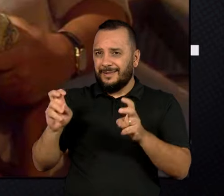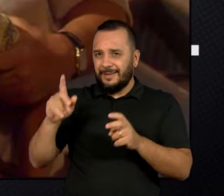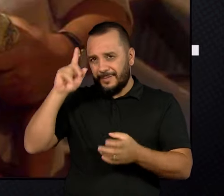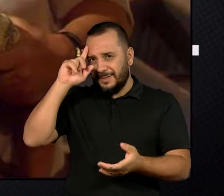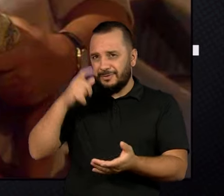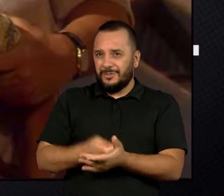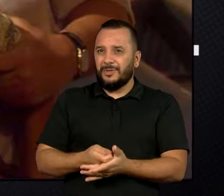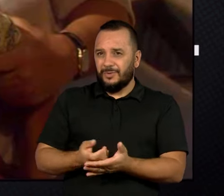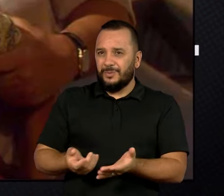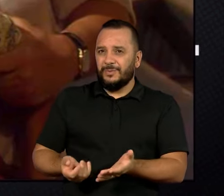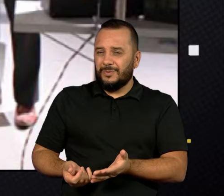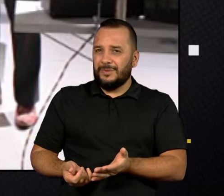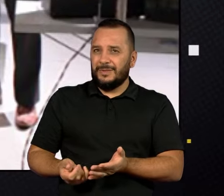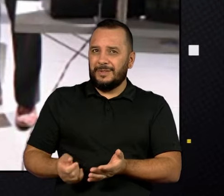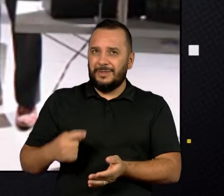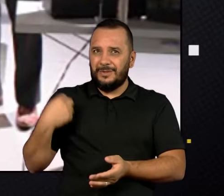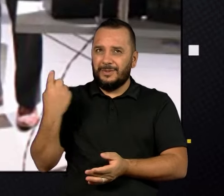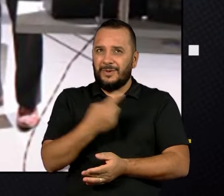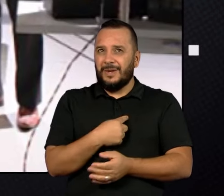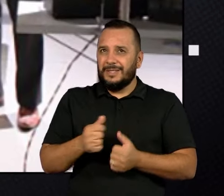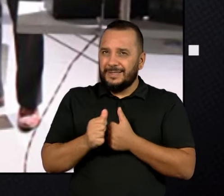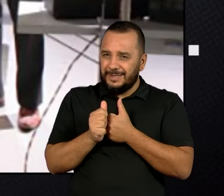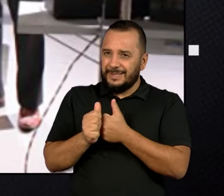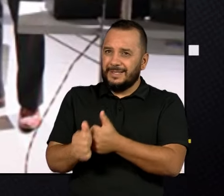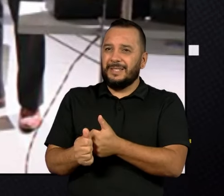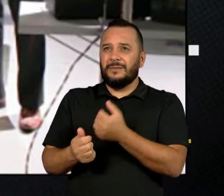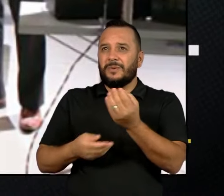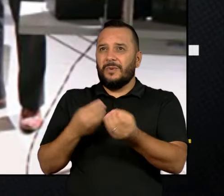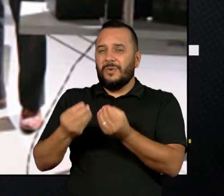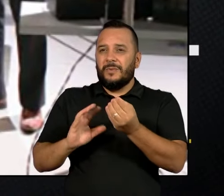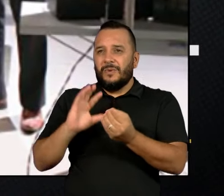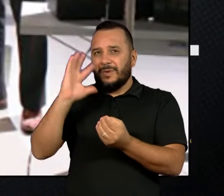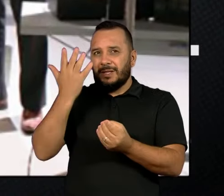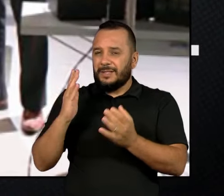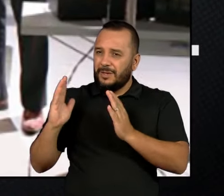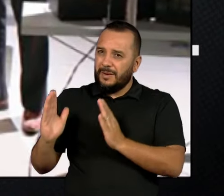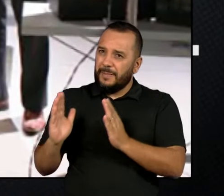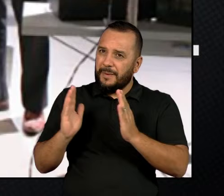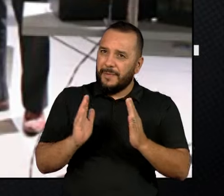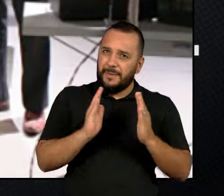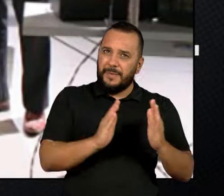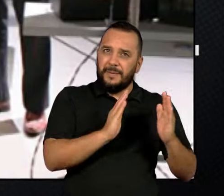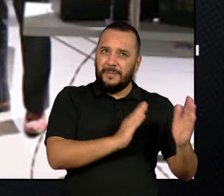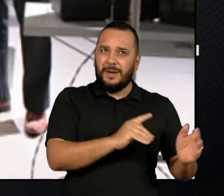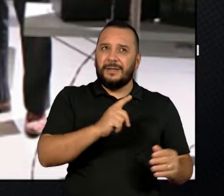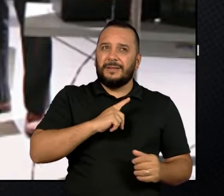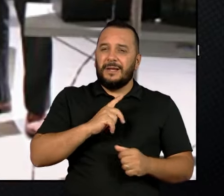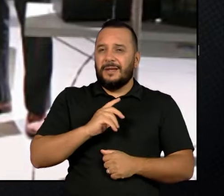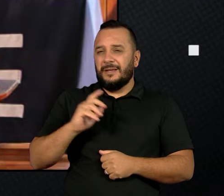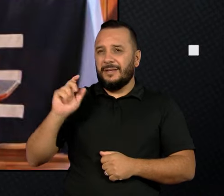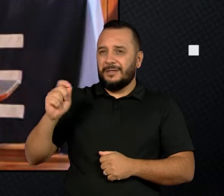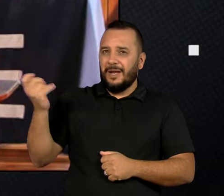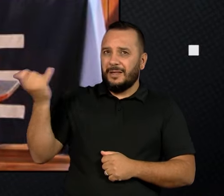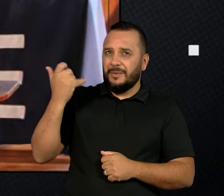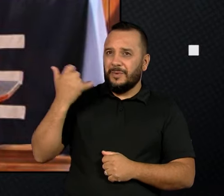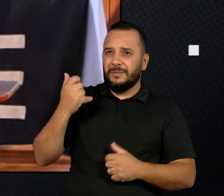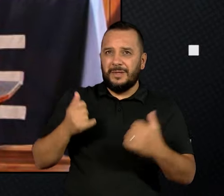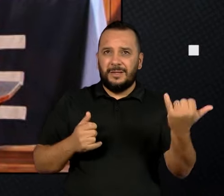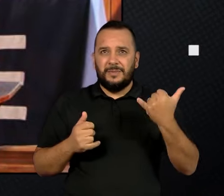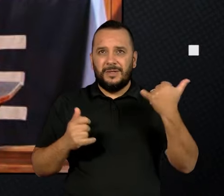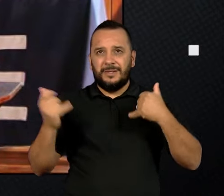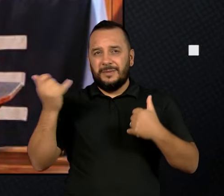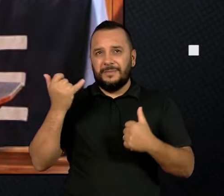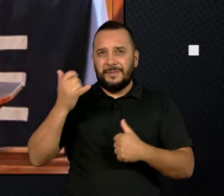militar, que a gente realmente seguiu a cronologia dos acontecimentos e a gente tinha depoimentos de pessoas no final